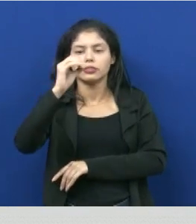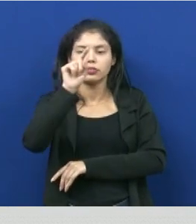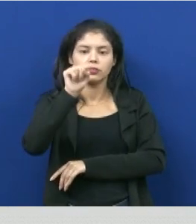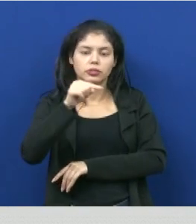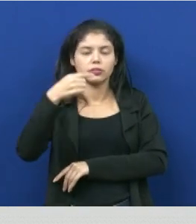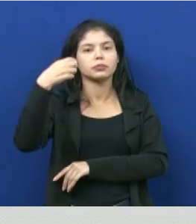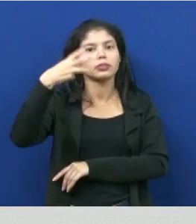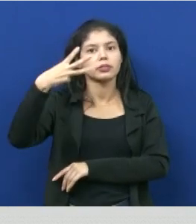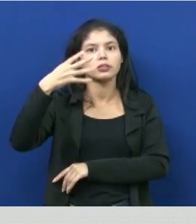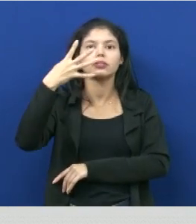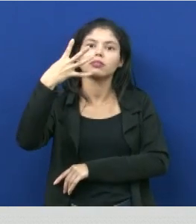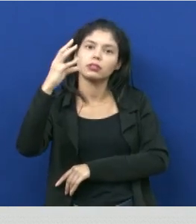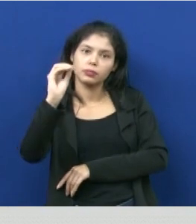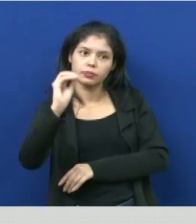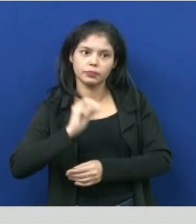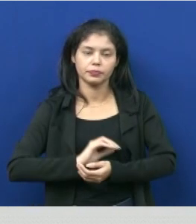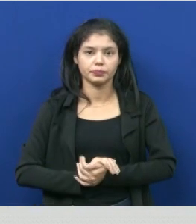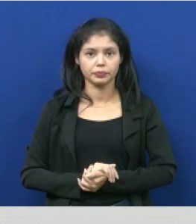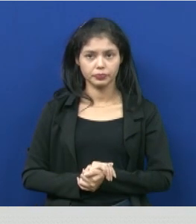40. Ok?